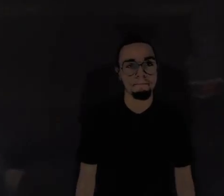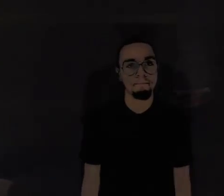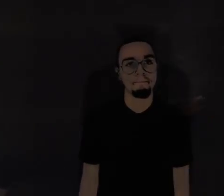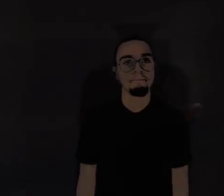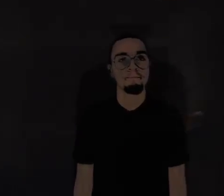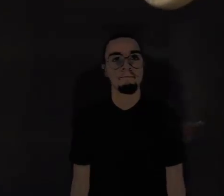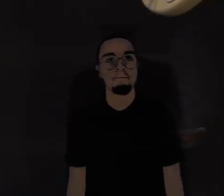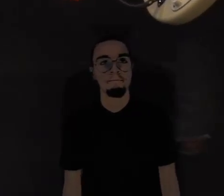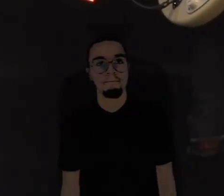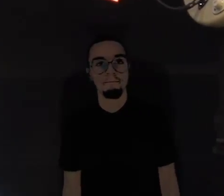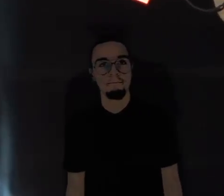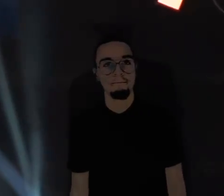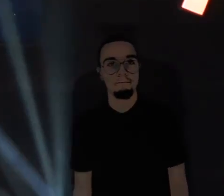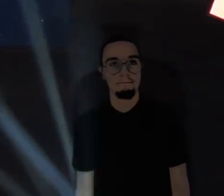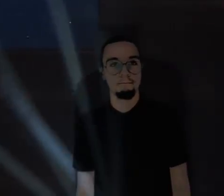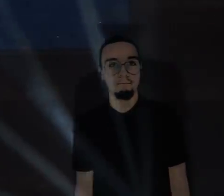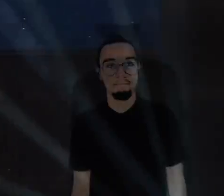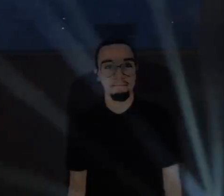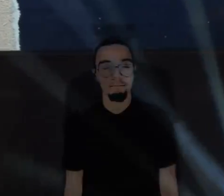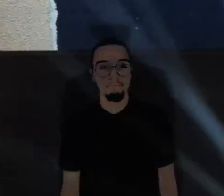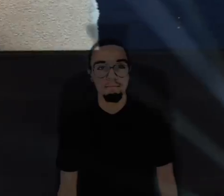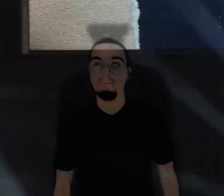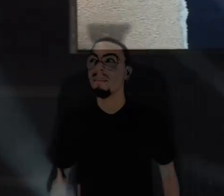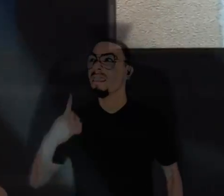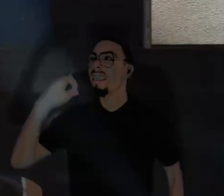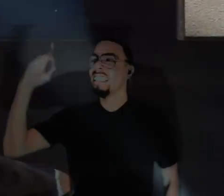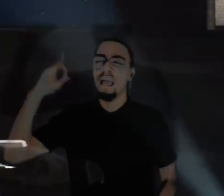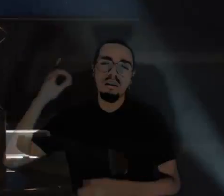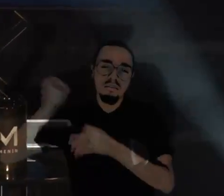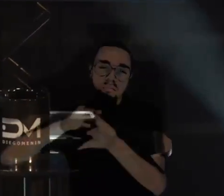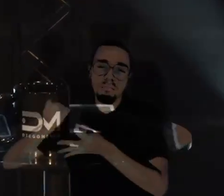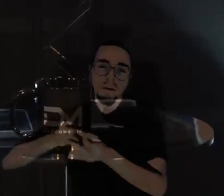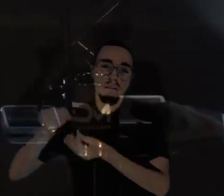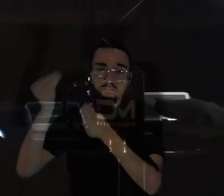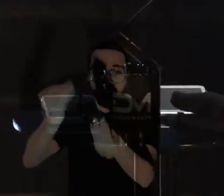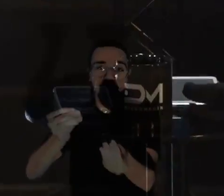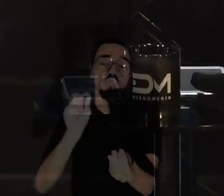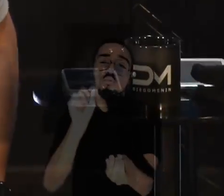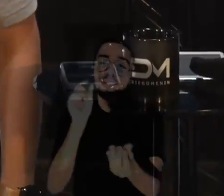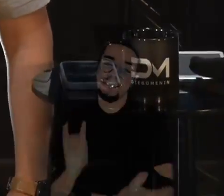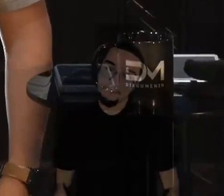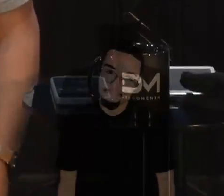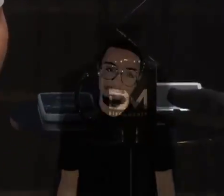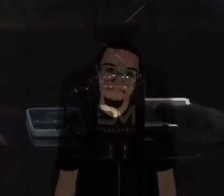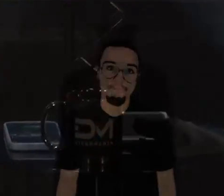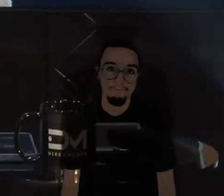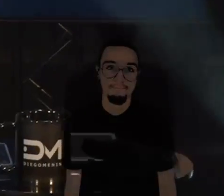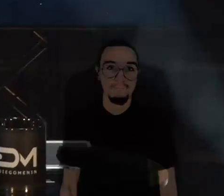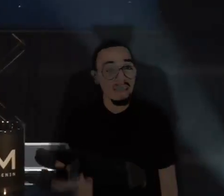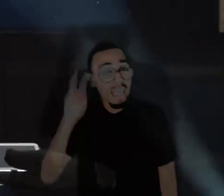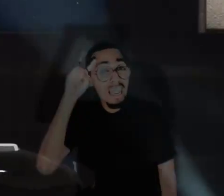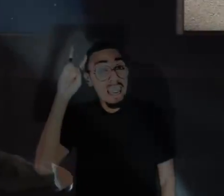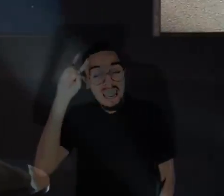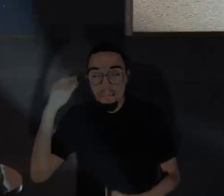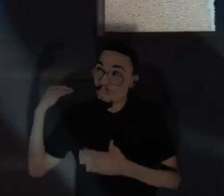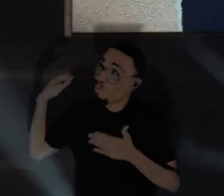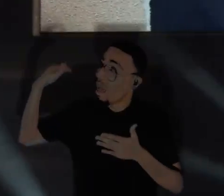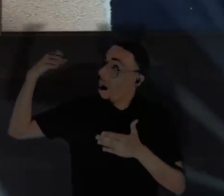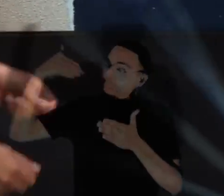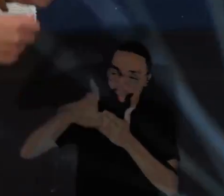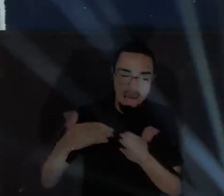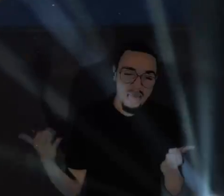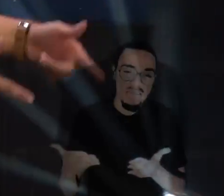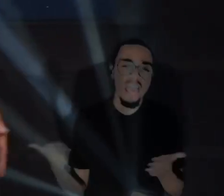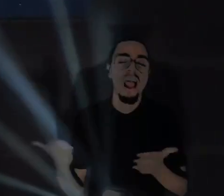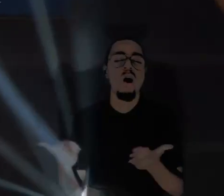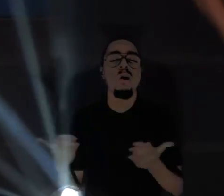chamado? Você foi chamado para ser derrotado? Você foi chamado para quê? Você foi chamado para quê? Para que você foi chamado? Lembra da tua trajetória, lembra?